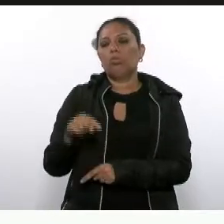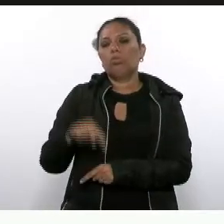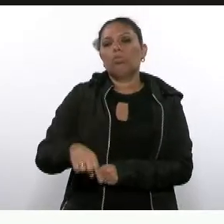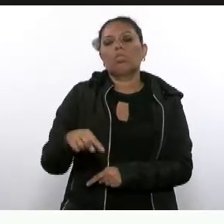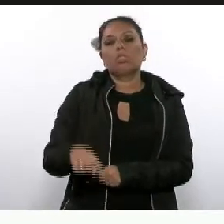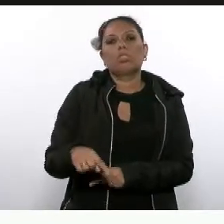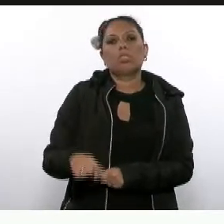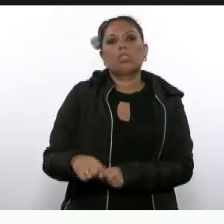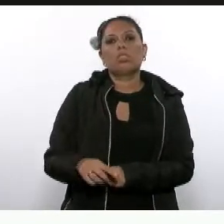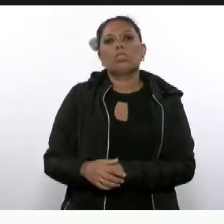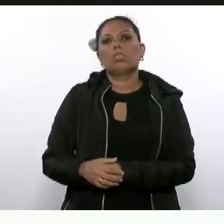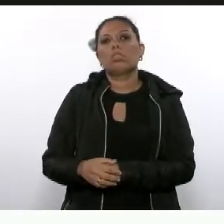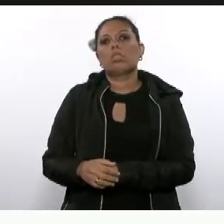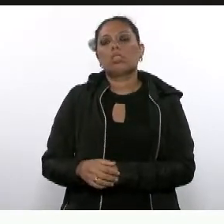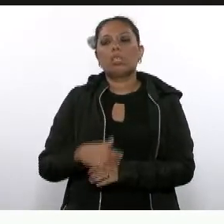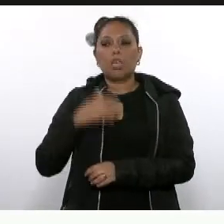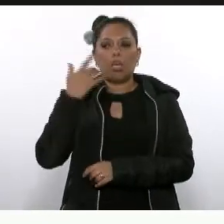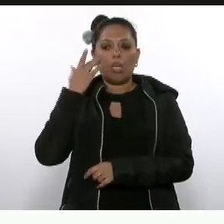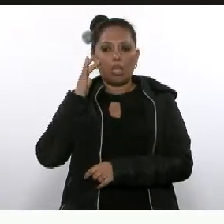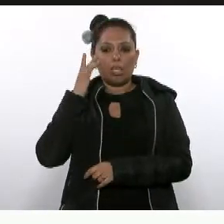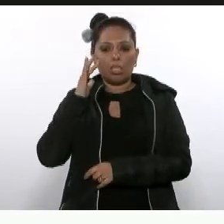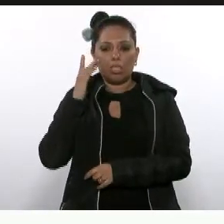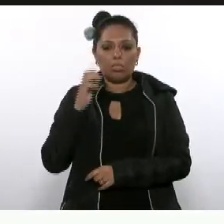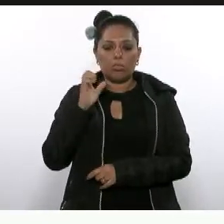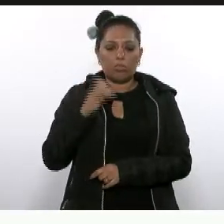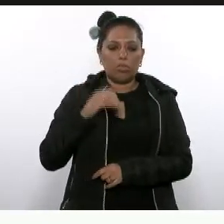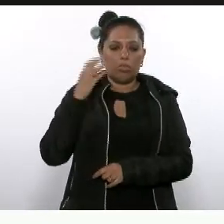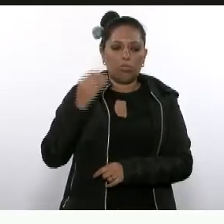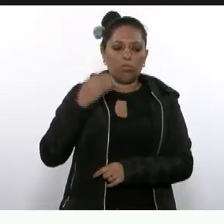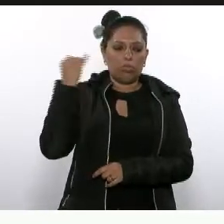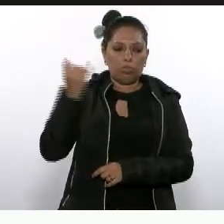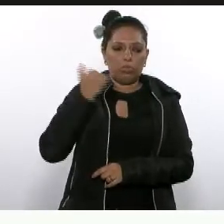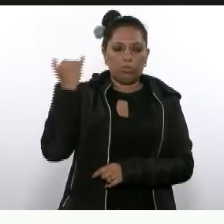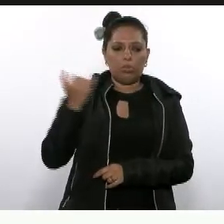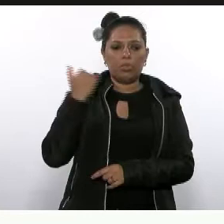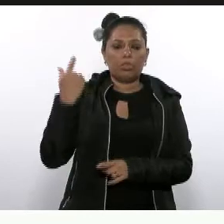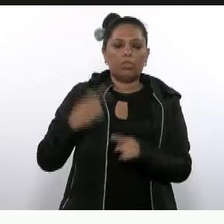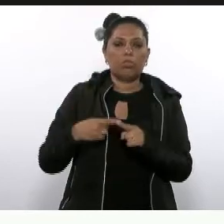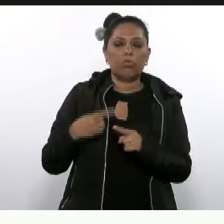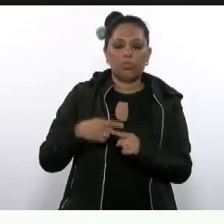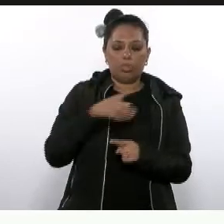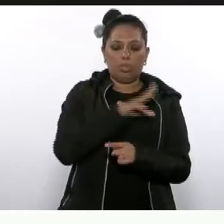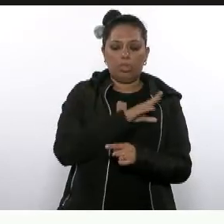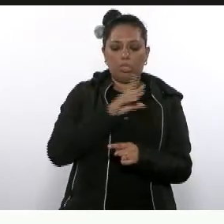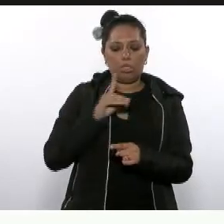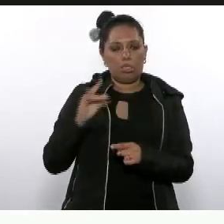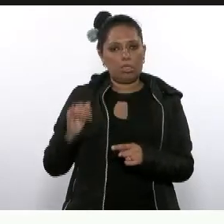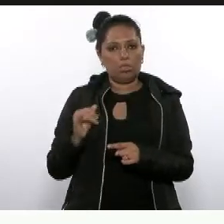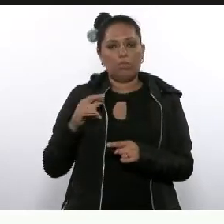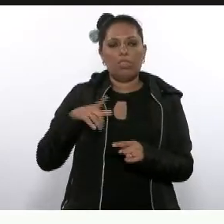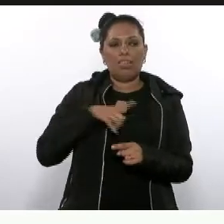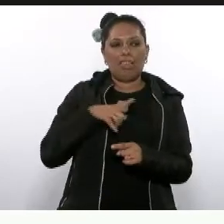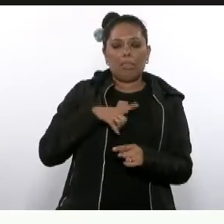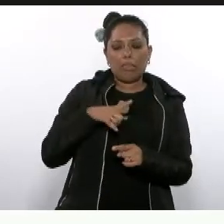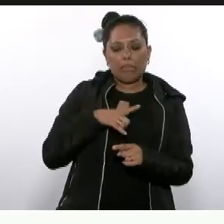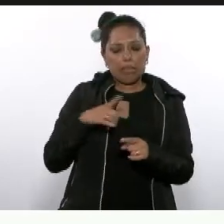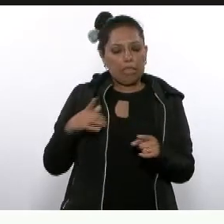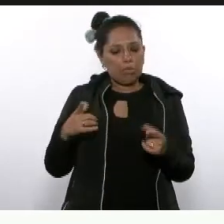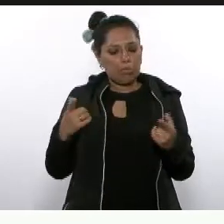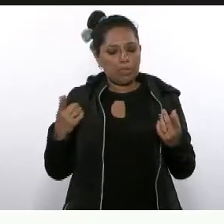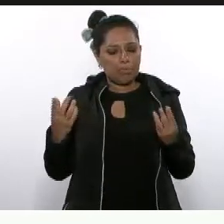né? Eu acho que foi muito interessante, porque essa CPI ela tem uma